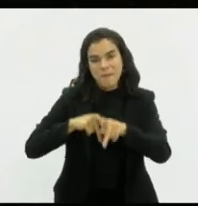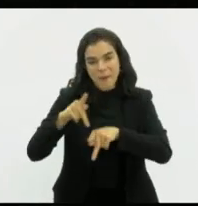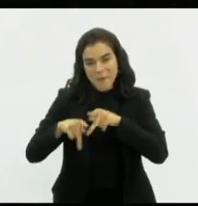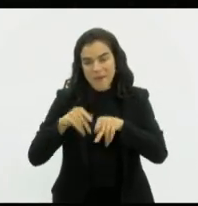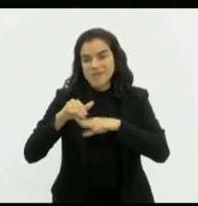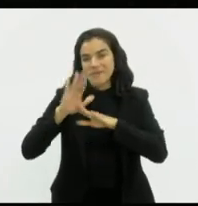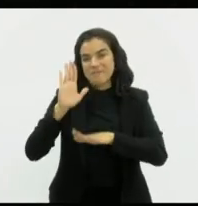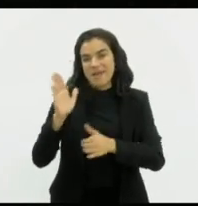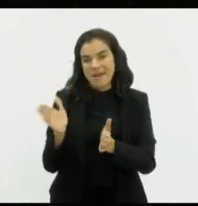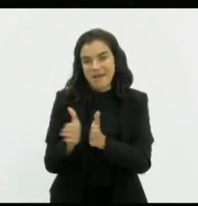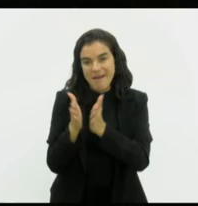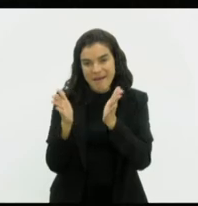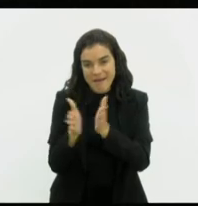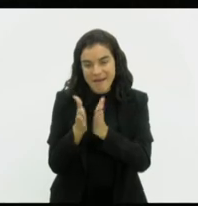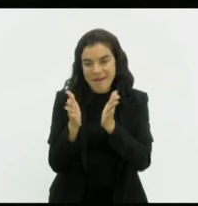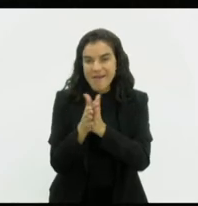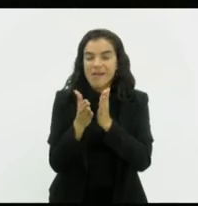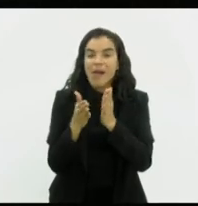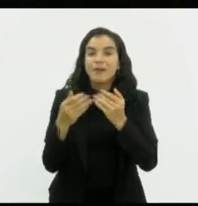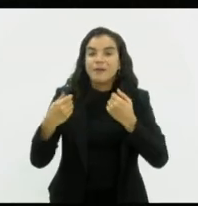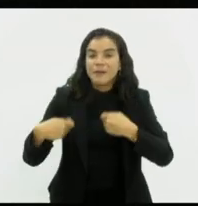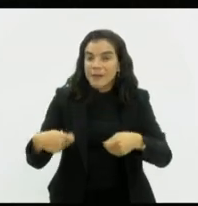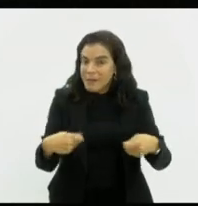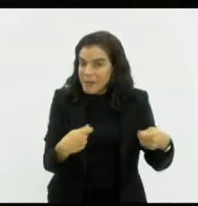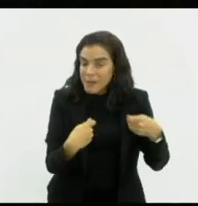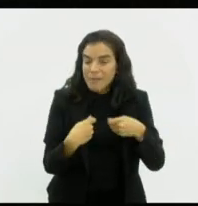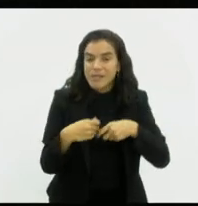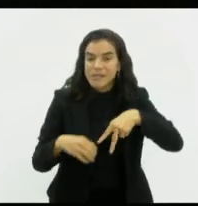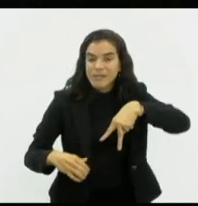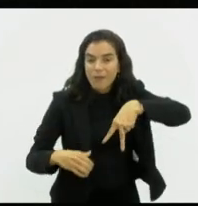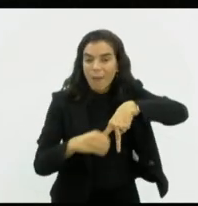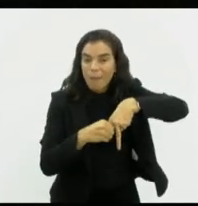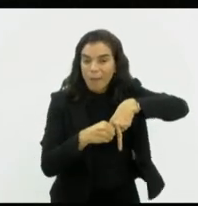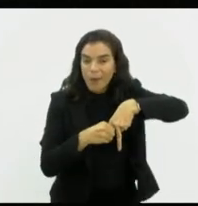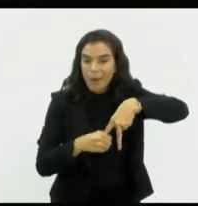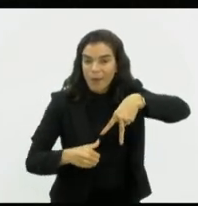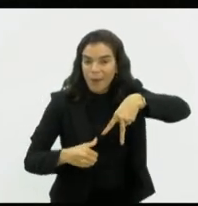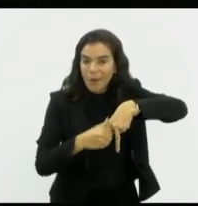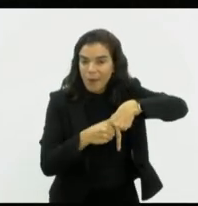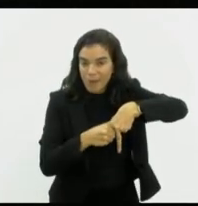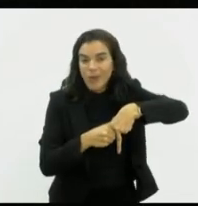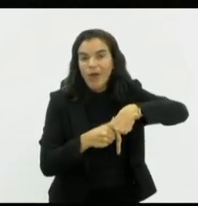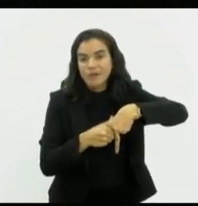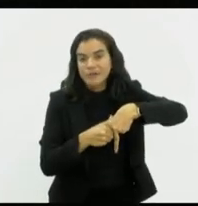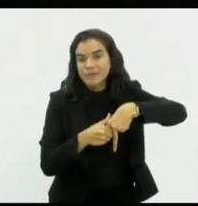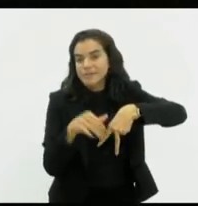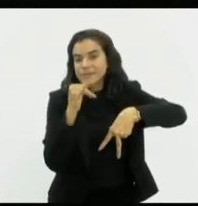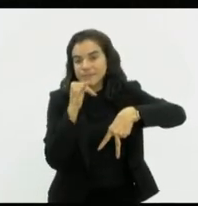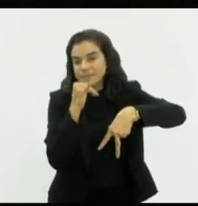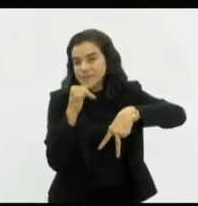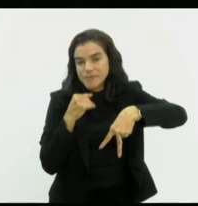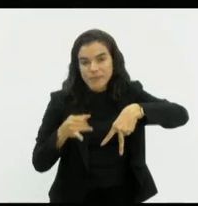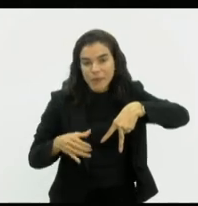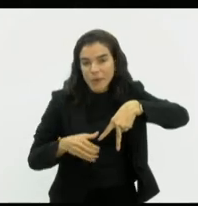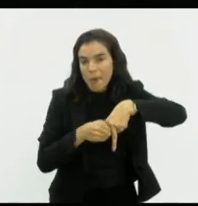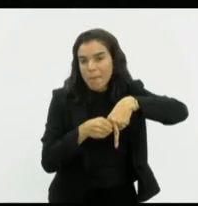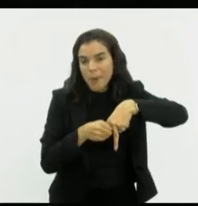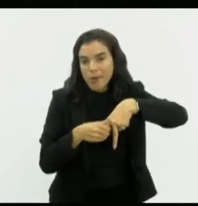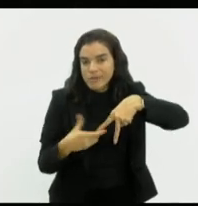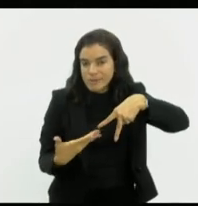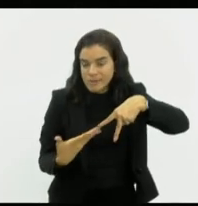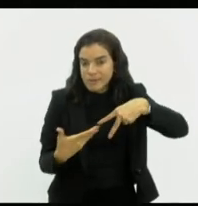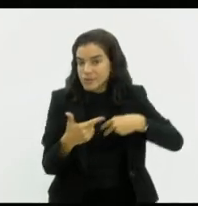pobre do nosso estado, que precisa fazer uma prótese, né, uma prótese urgente, deputado Valciaza. Uma prótese do fêmur não